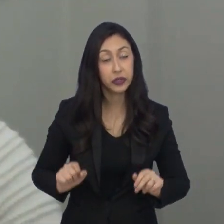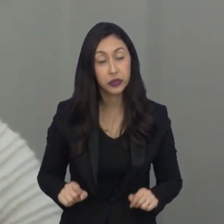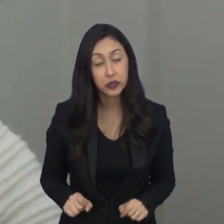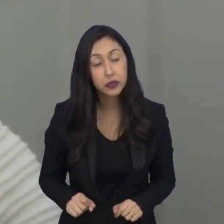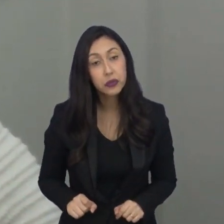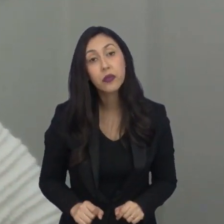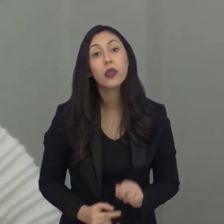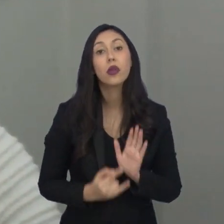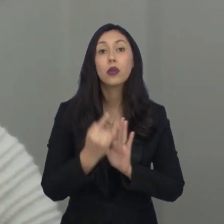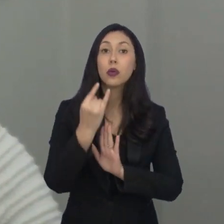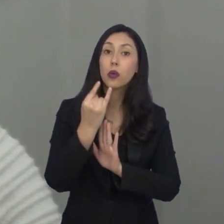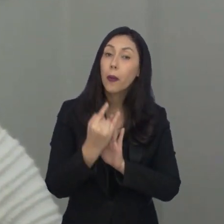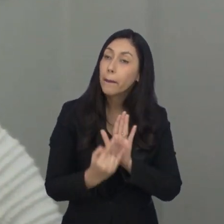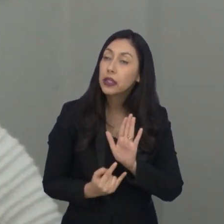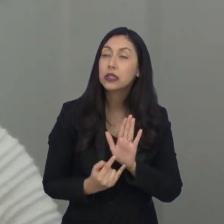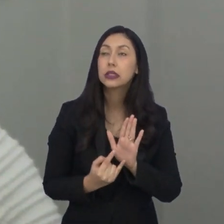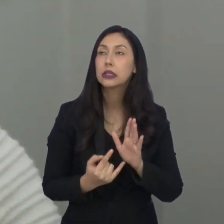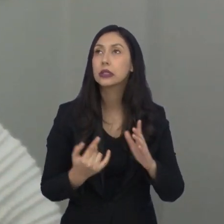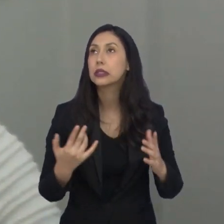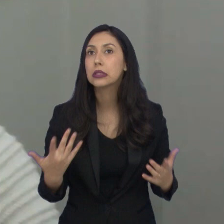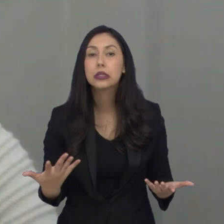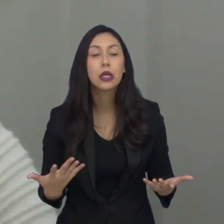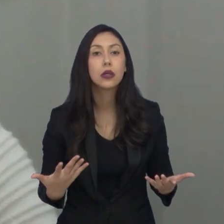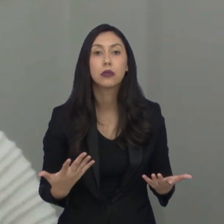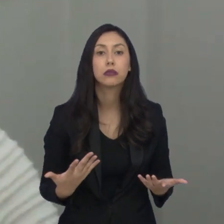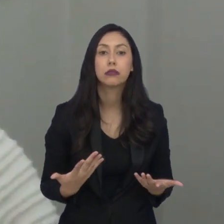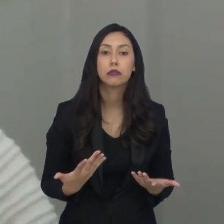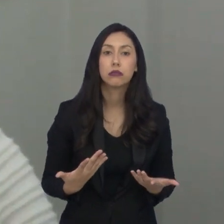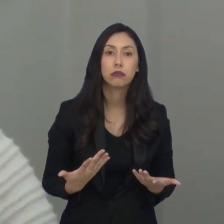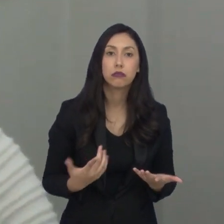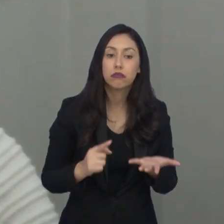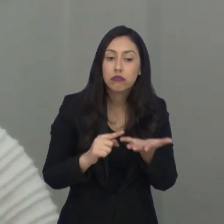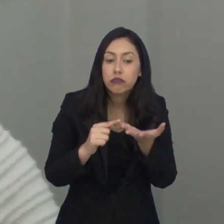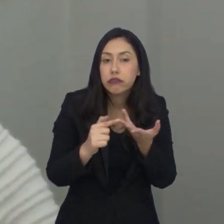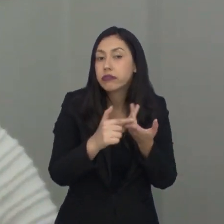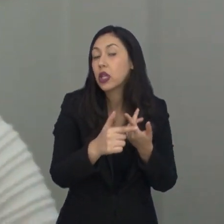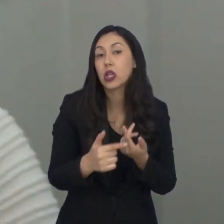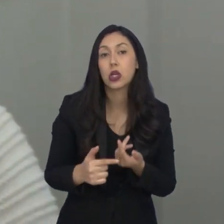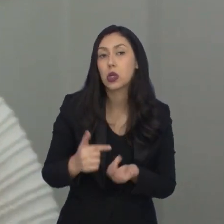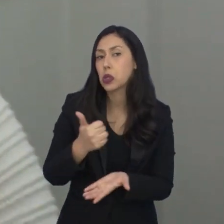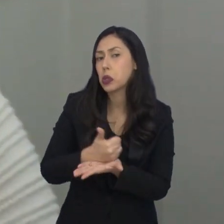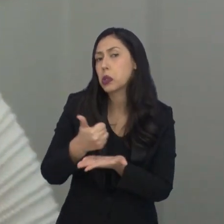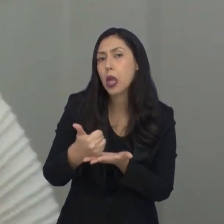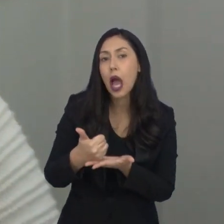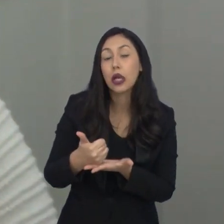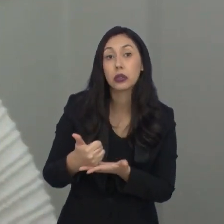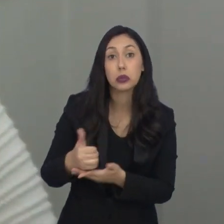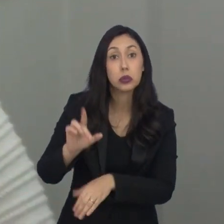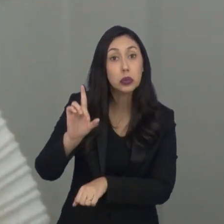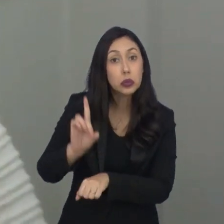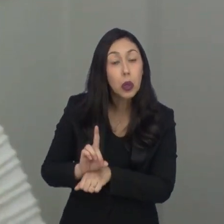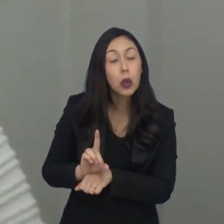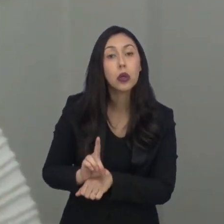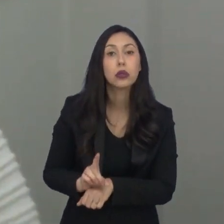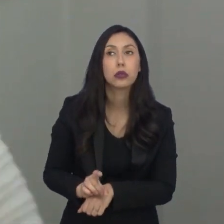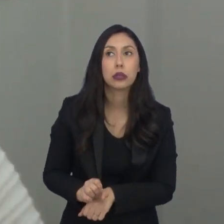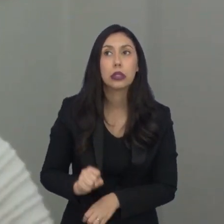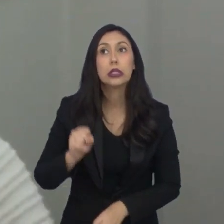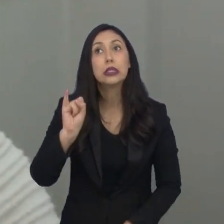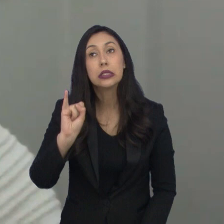A documentação, então, que vai precisar seriam esses contratos de posse, se for instalado